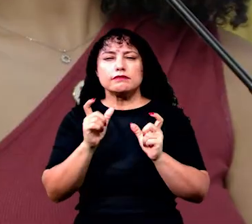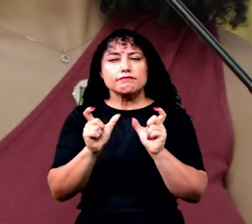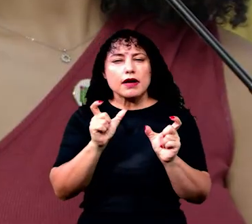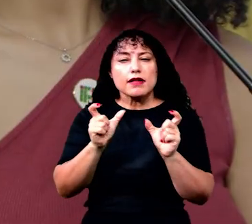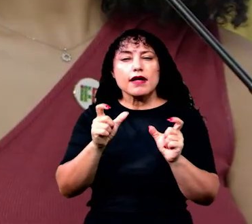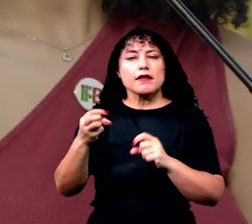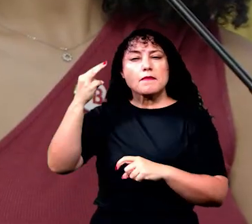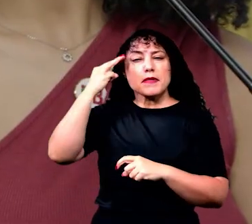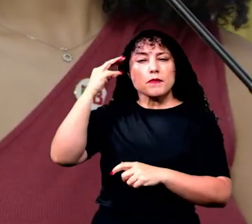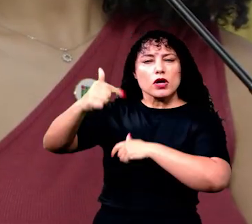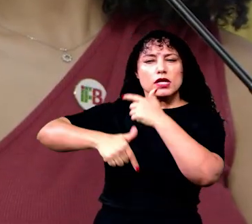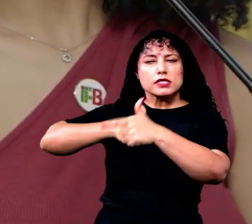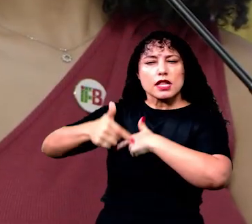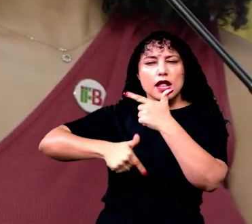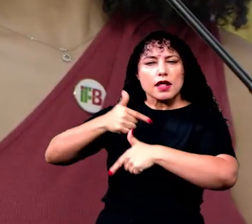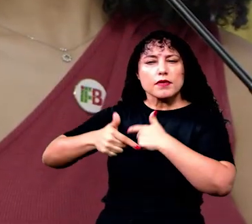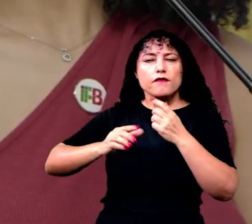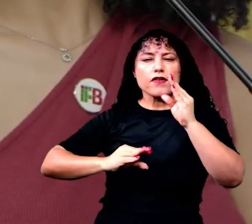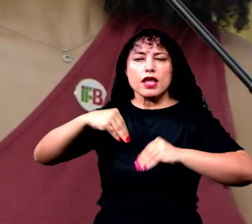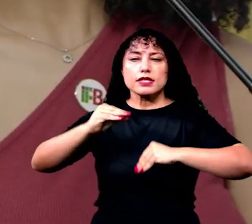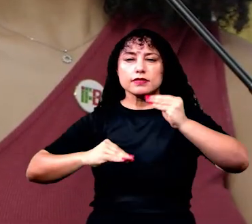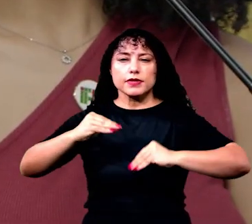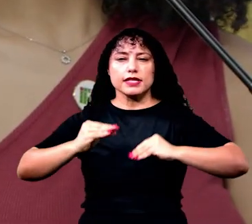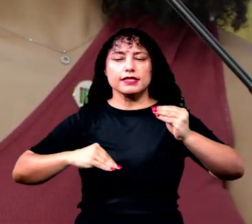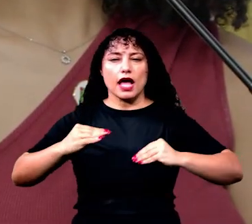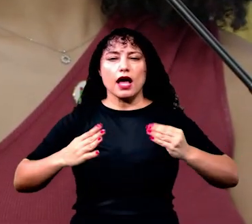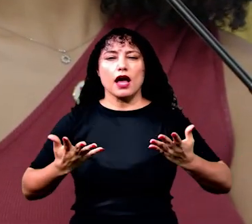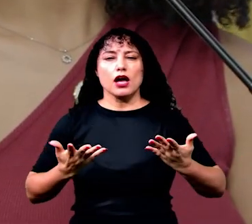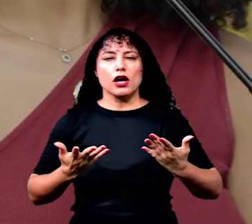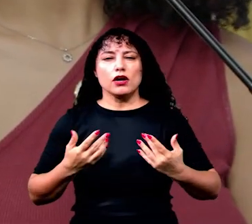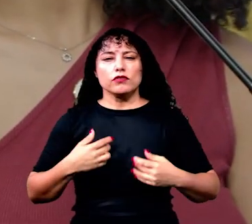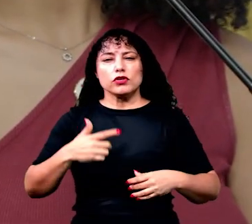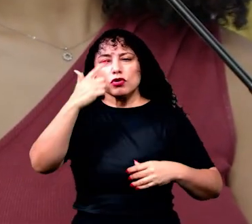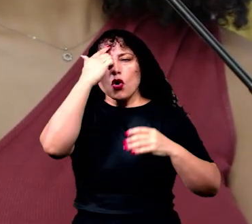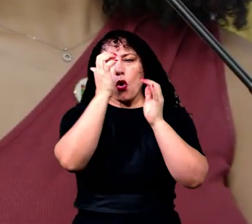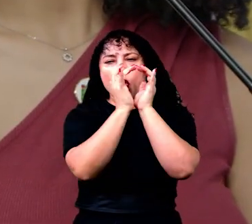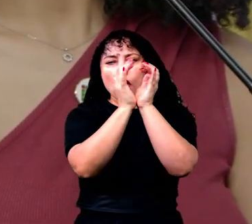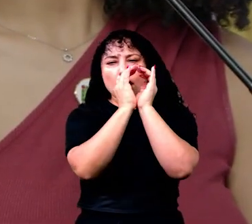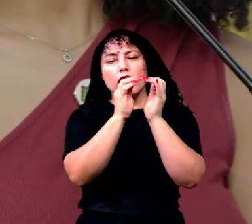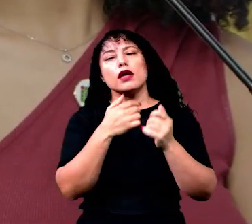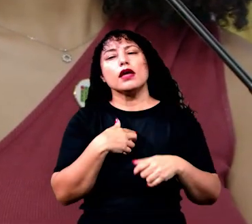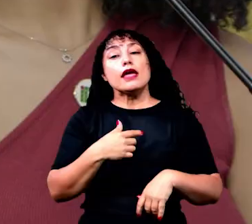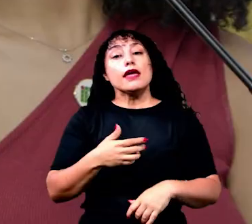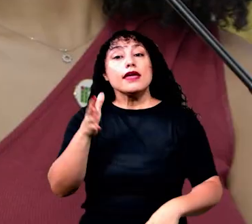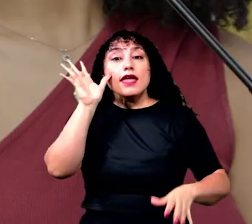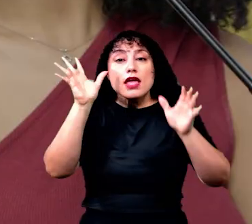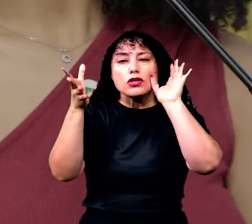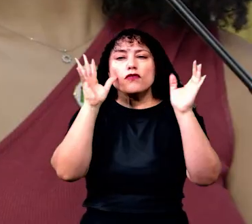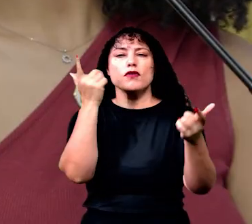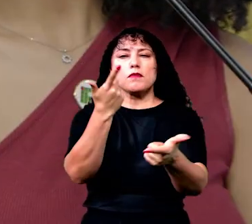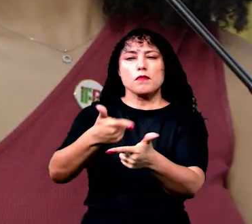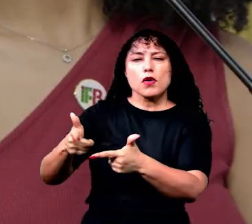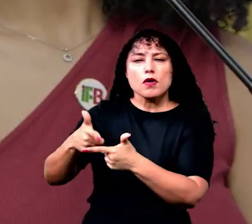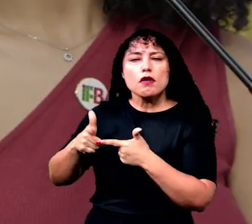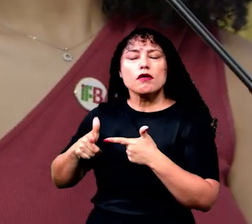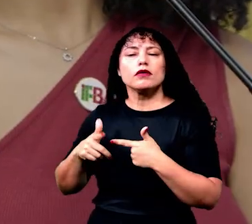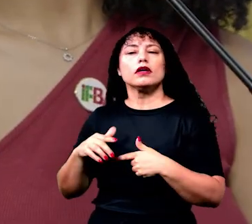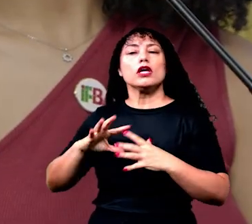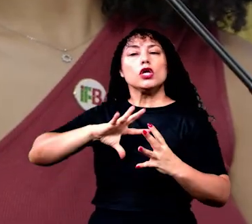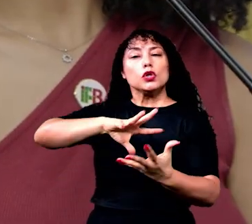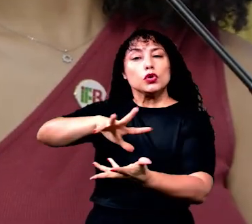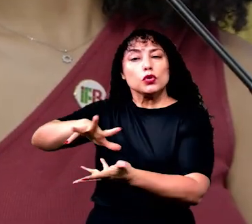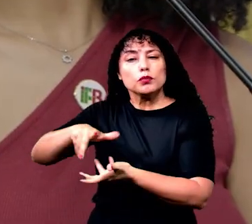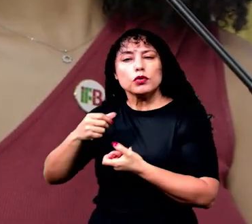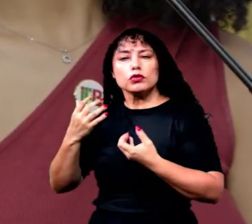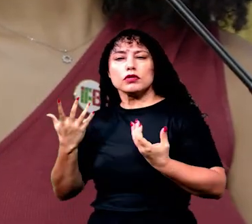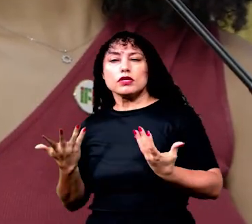por exemplo, memória de trabalho, flexibilidade, cognitiva e de resolução de problemas. E aí,